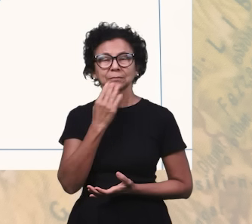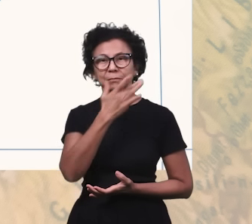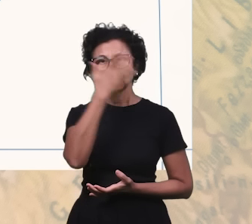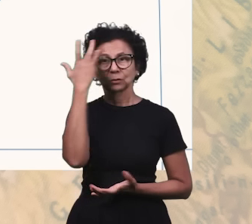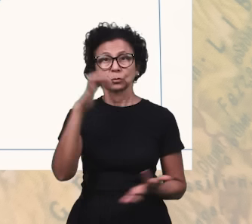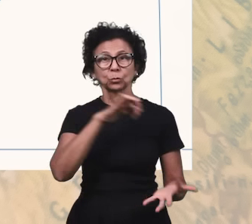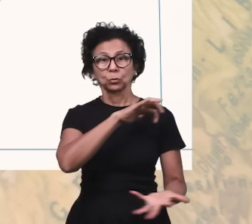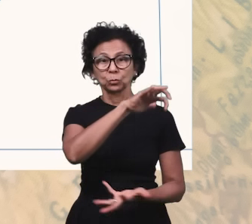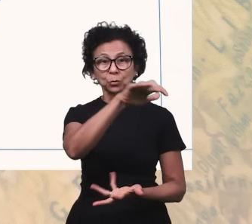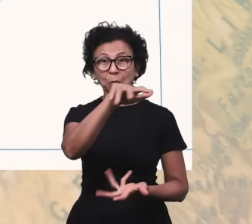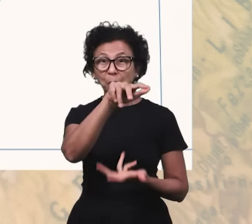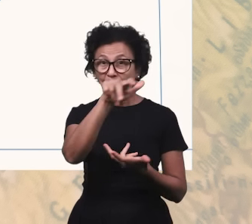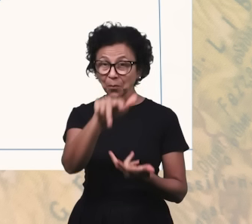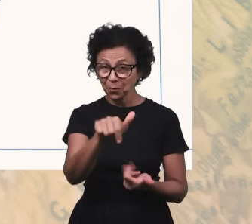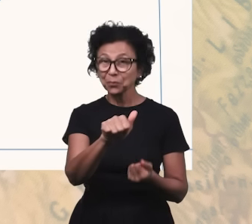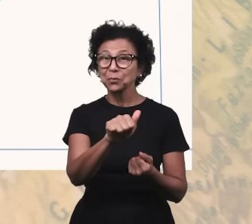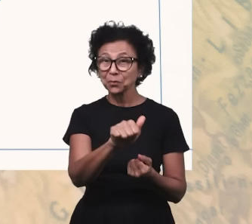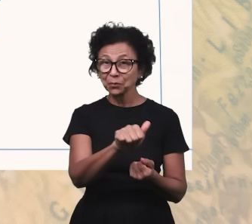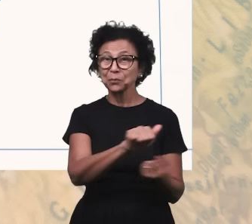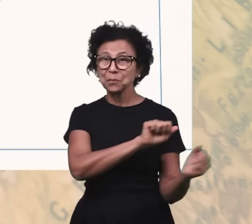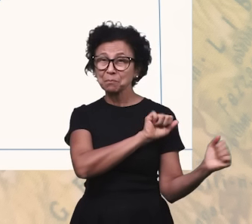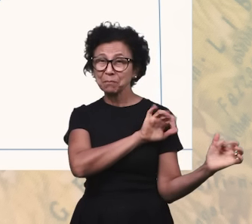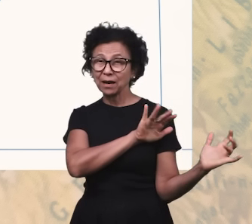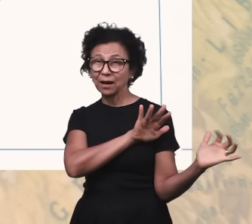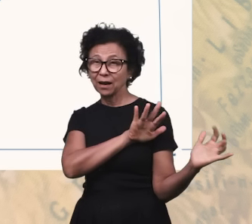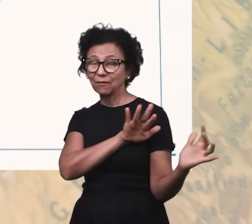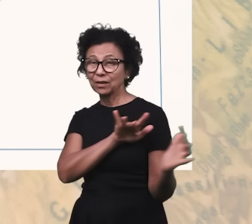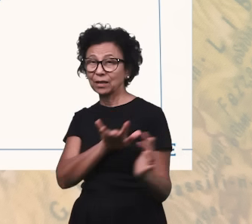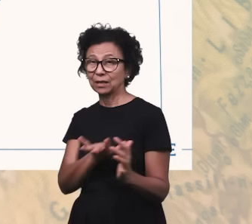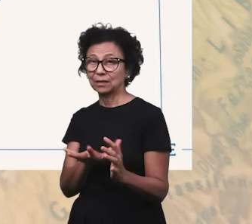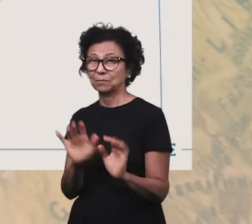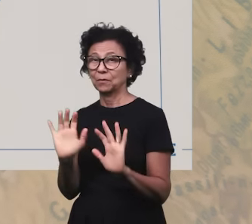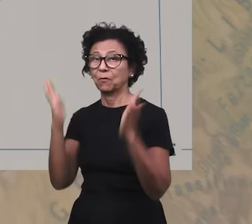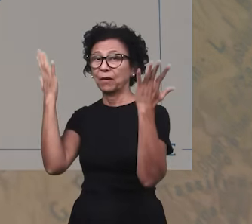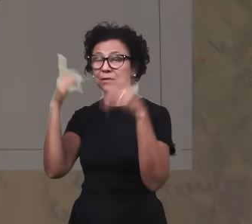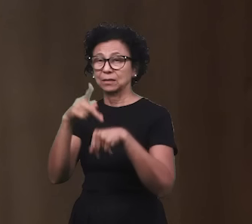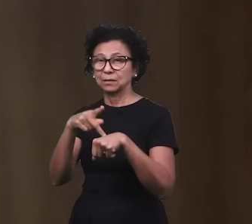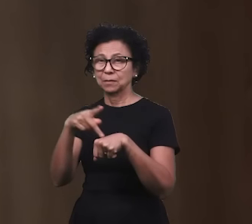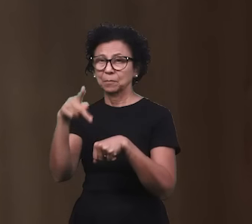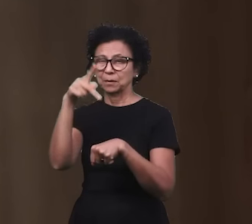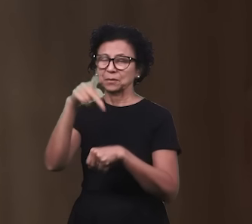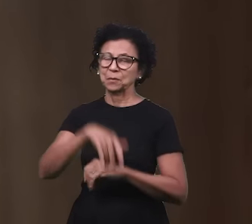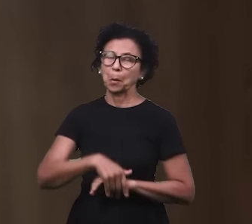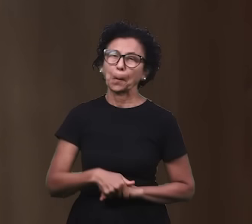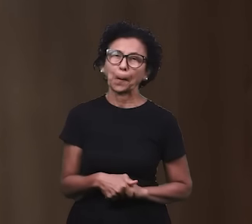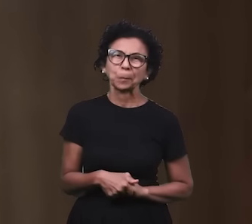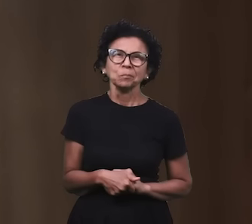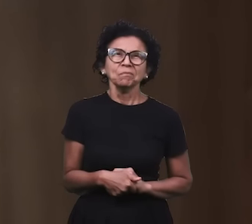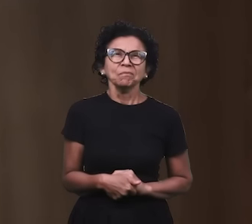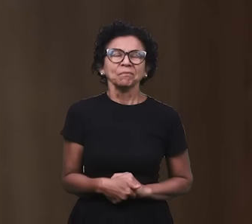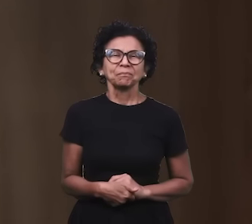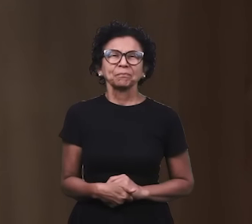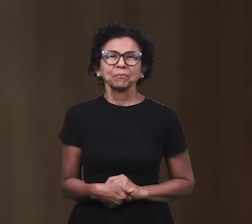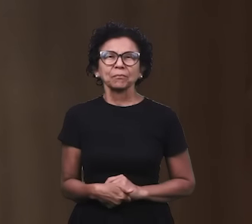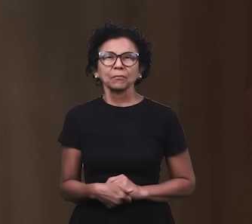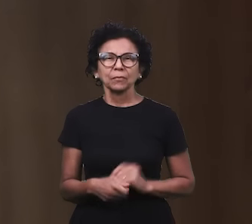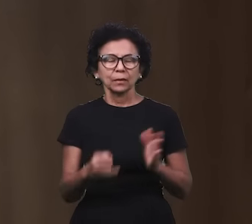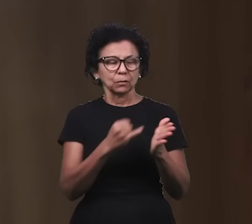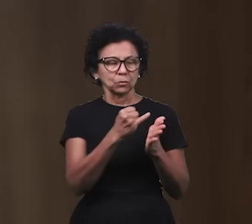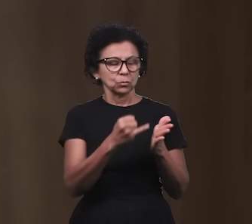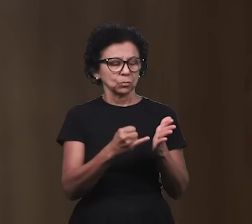inteiro. Então, era muita gente vindo para a festa. E Jesus, José e Maria, Jesus com